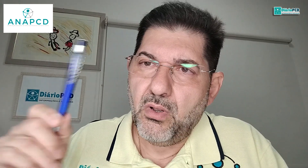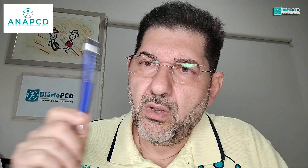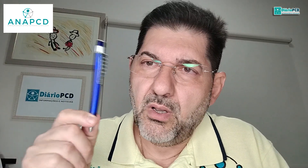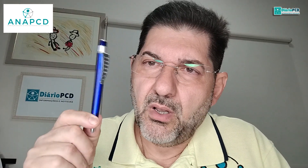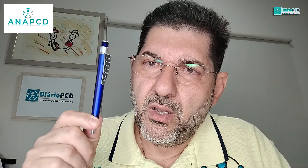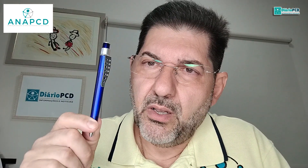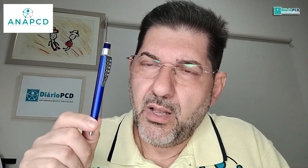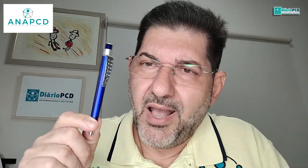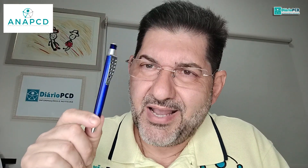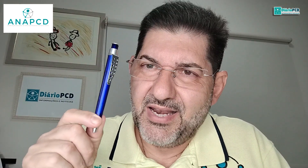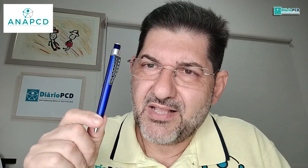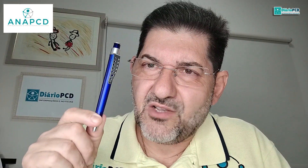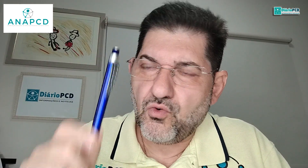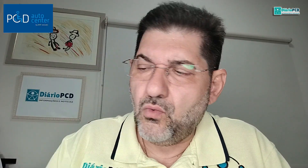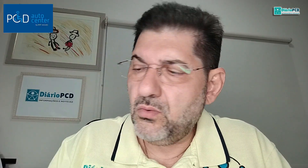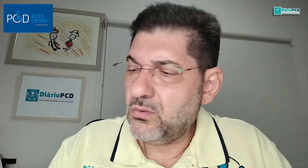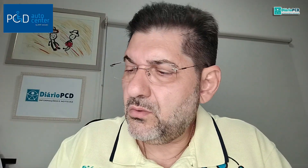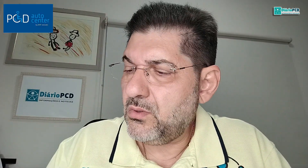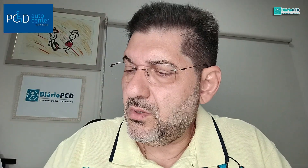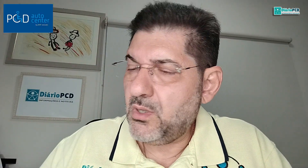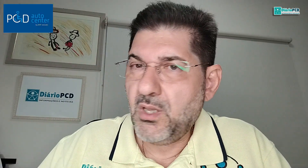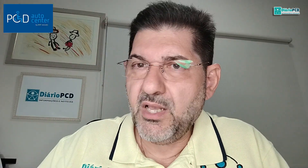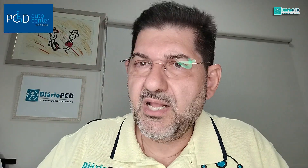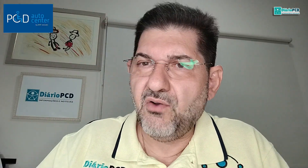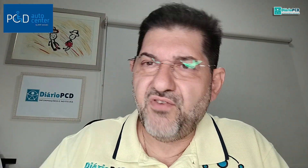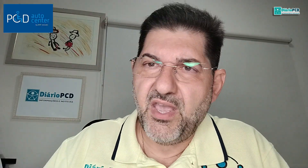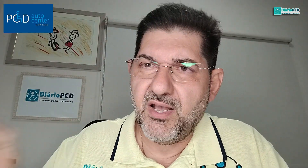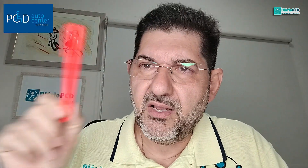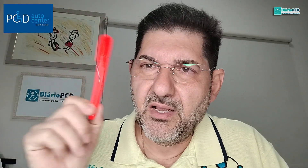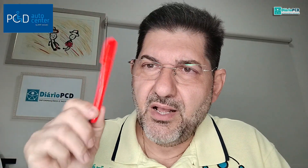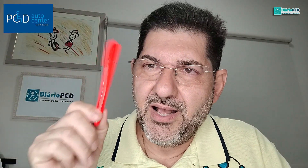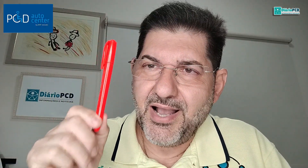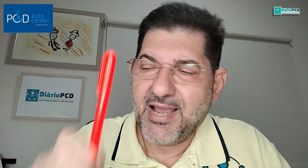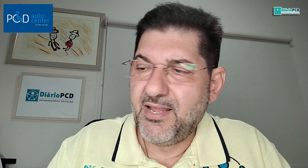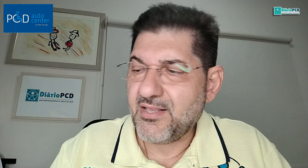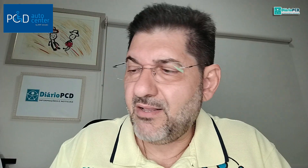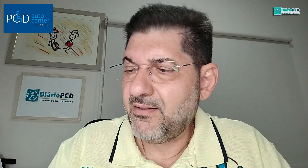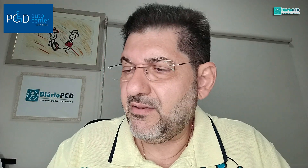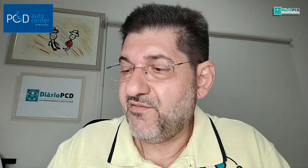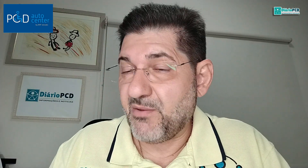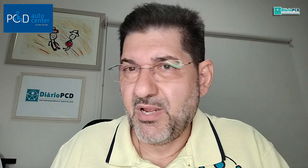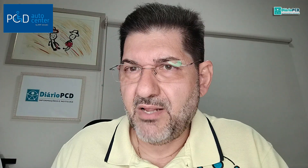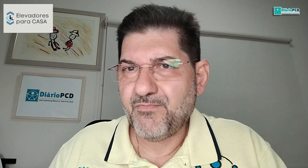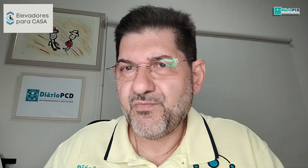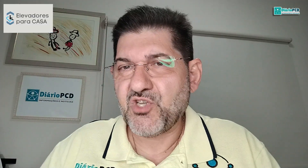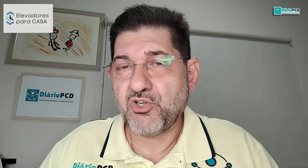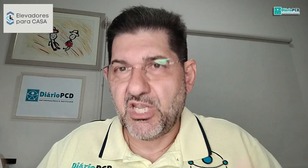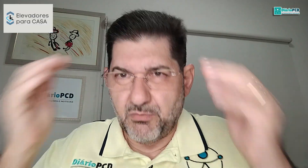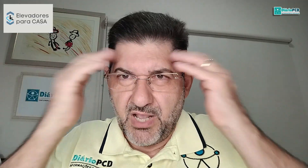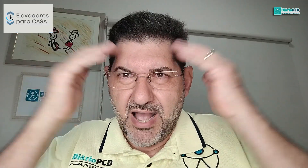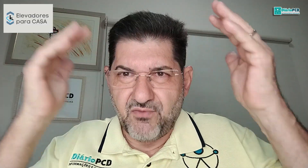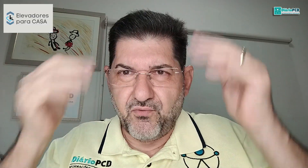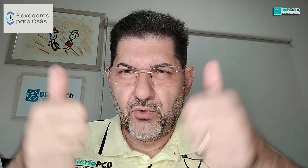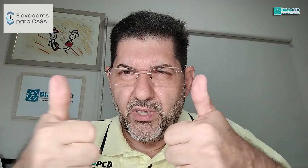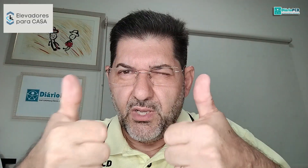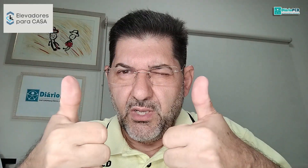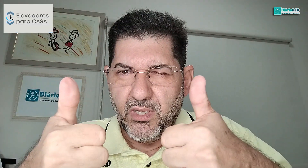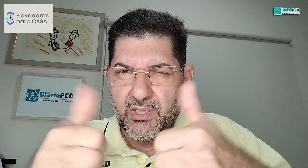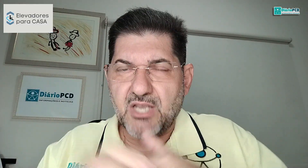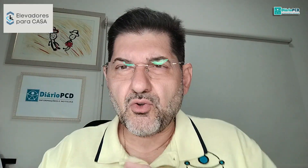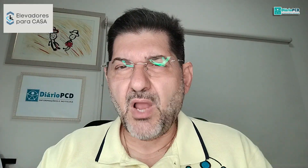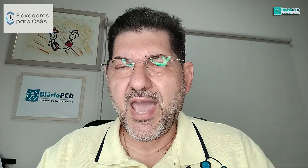logo a caneta azul e que não venha a caneta vermelha. Tchau, gente. Obrigado.